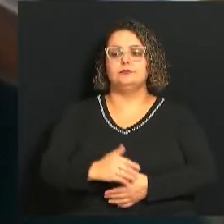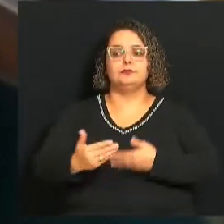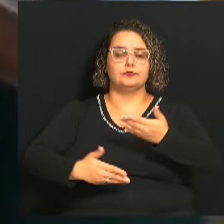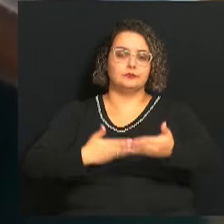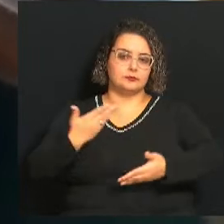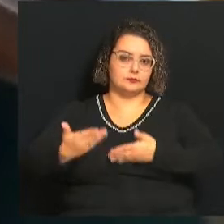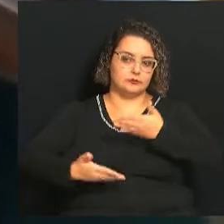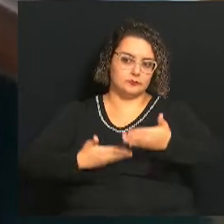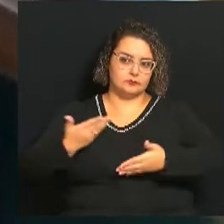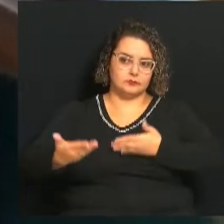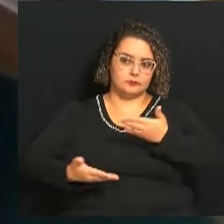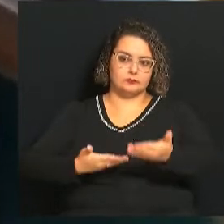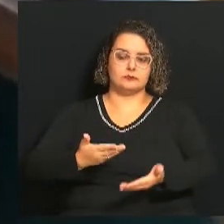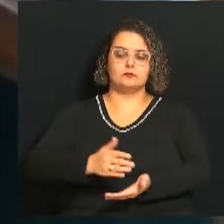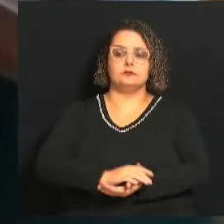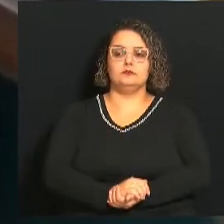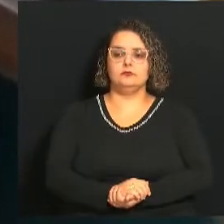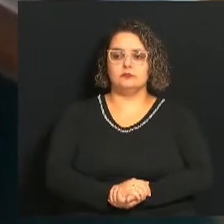acabaram sendo